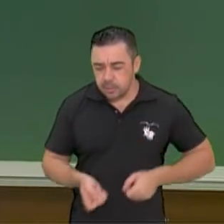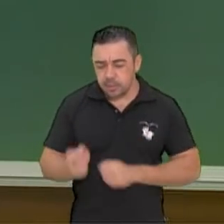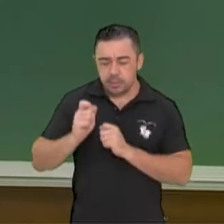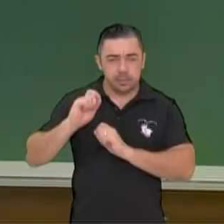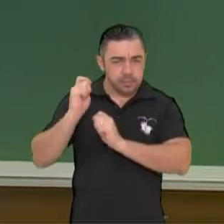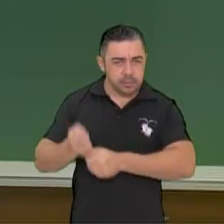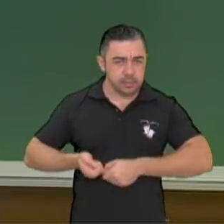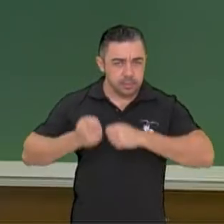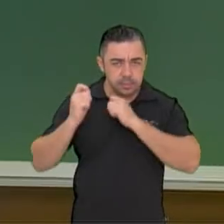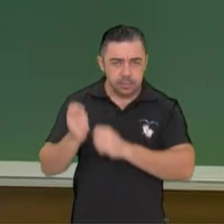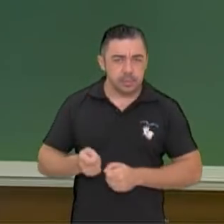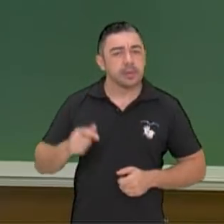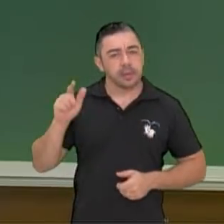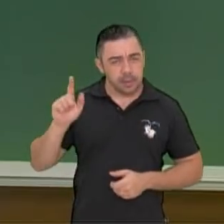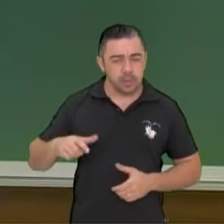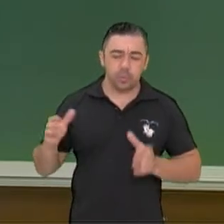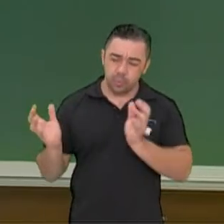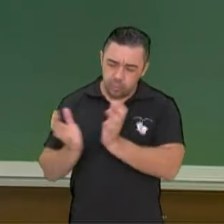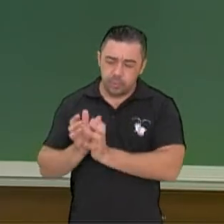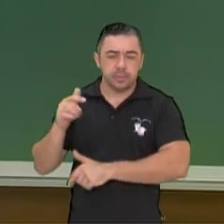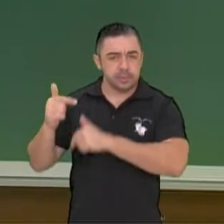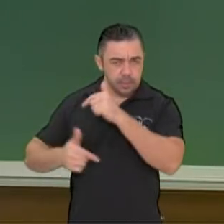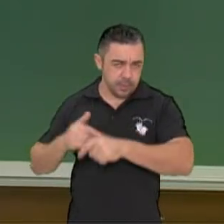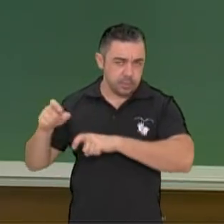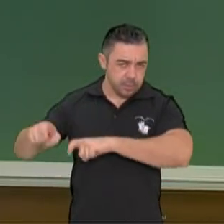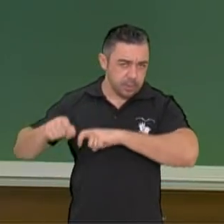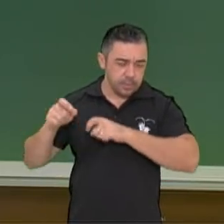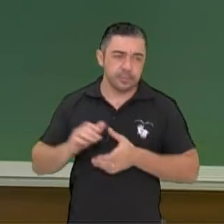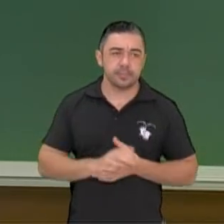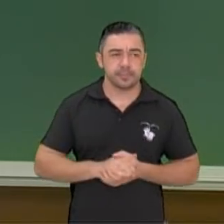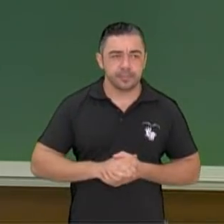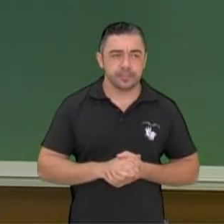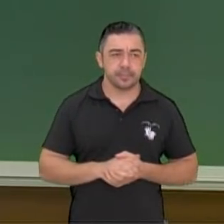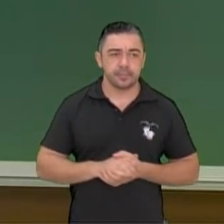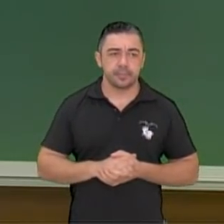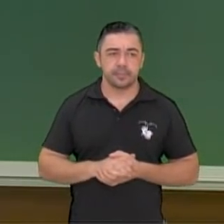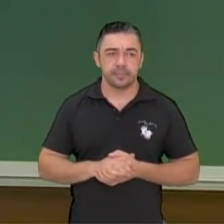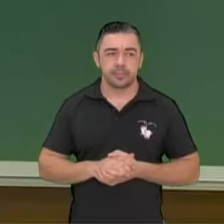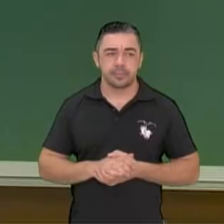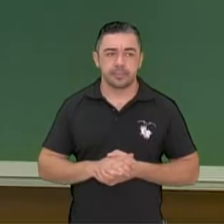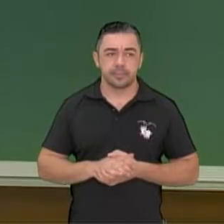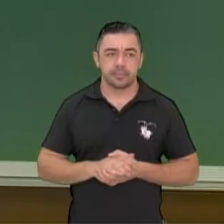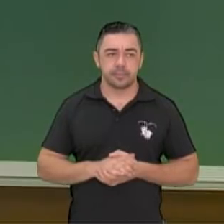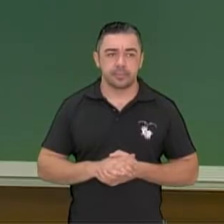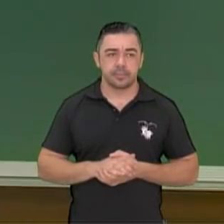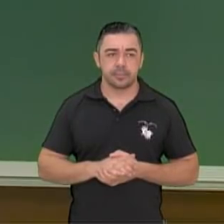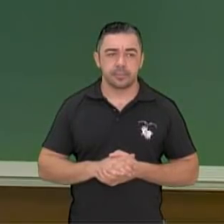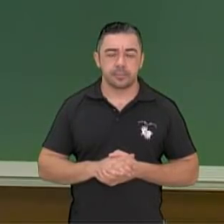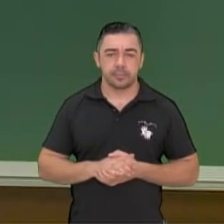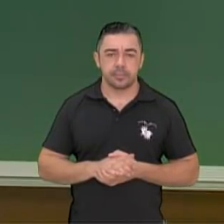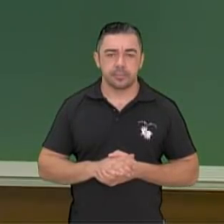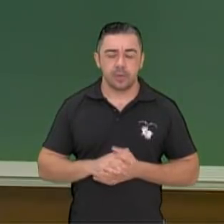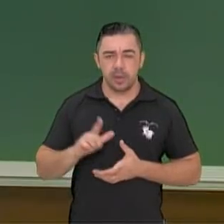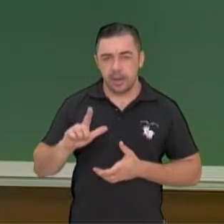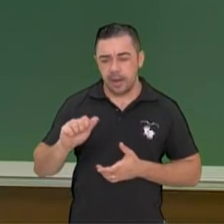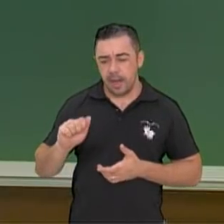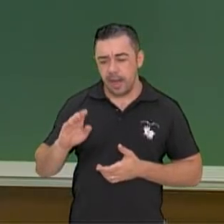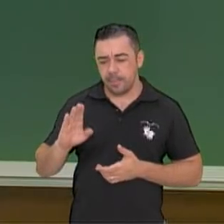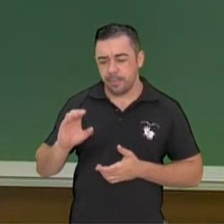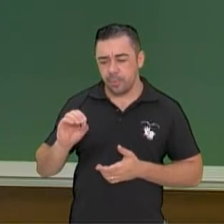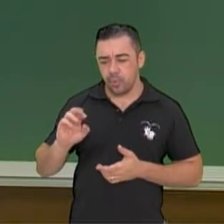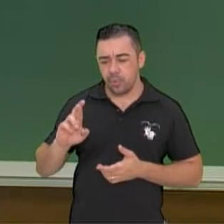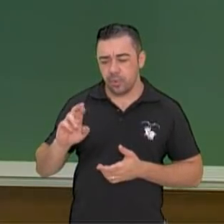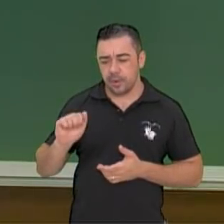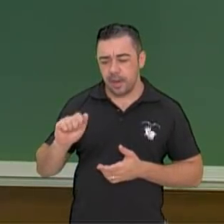Os trabalhadores, professor? Pronto, boa. Né, os laboratores, laborar. Já ouviram essa palavra, galerinha?